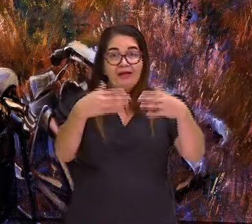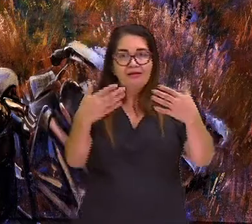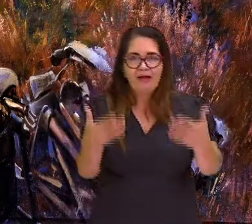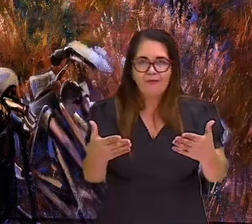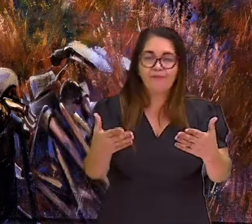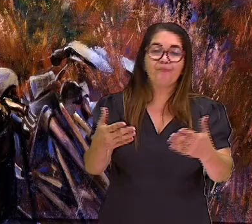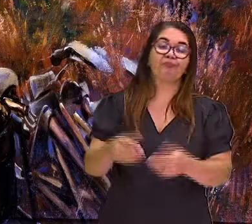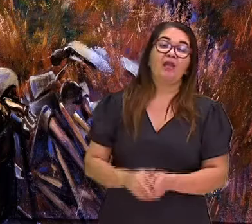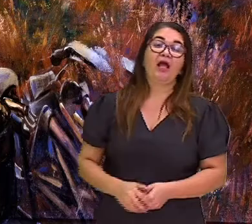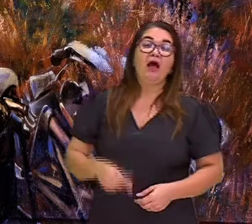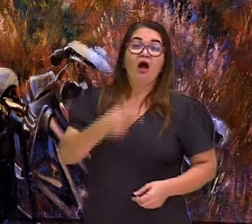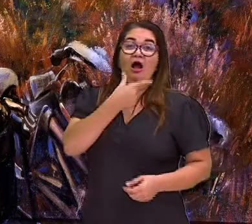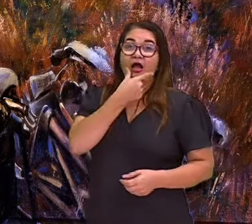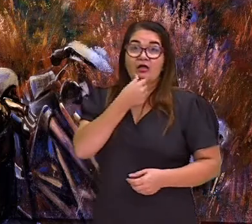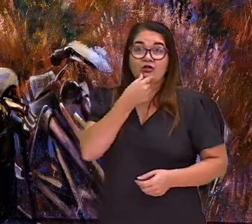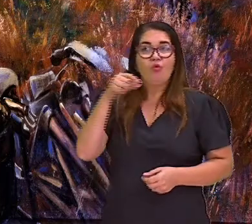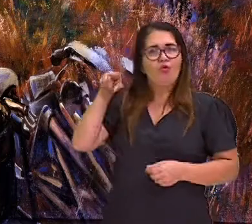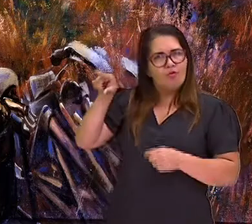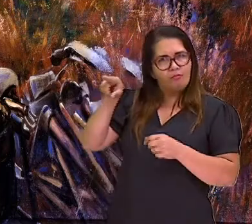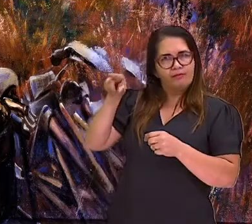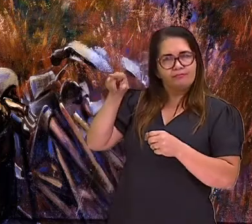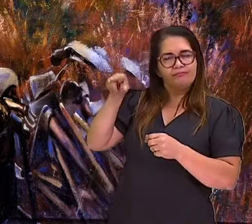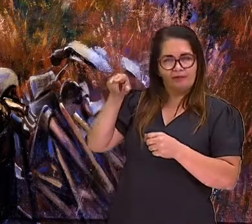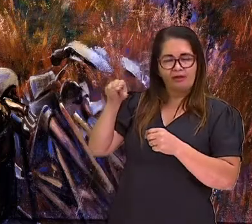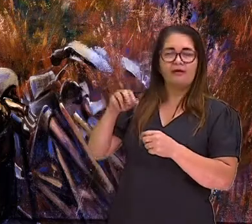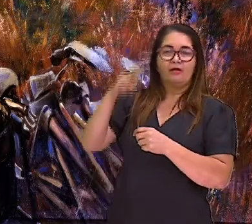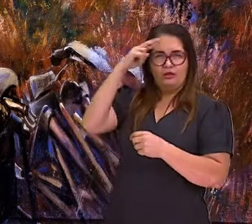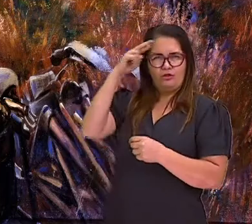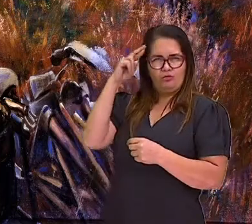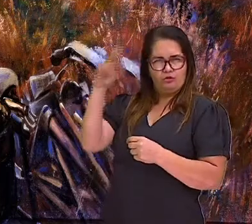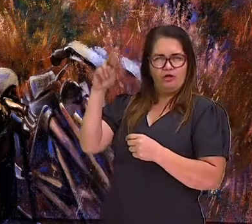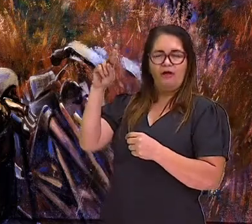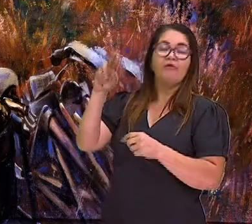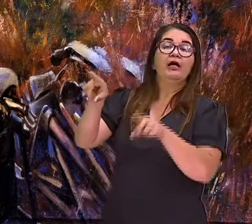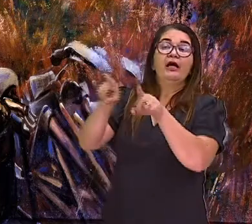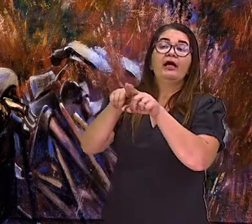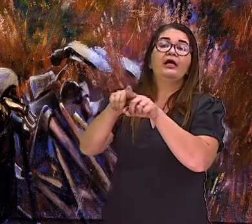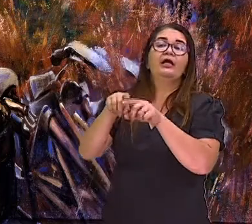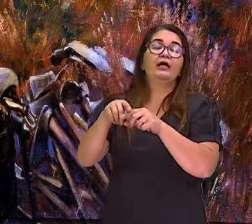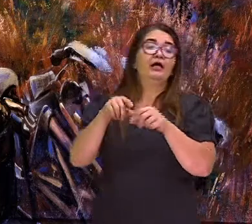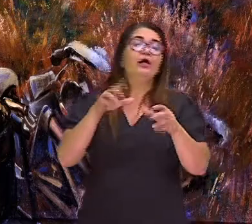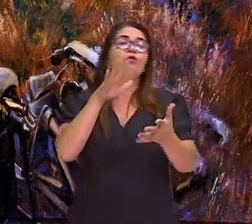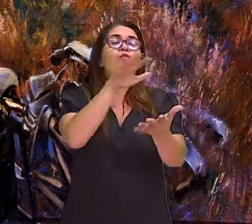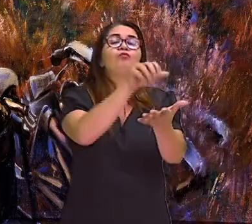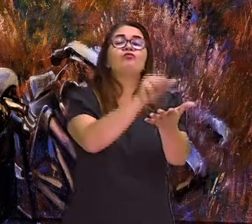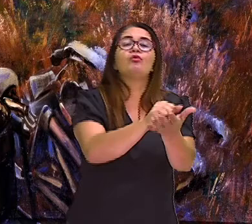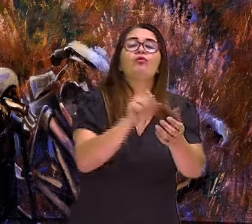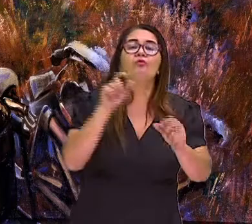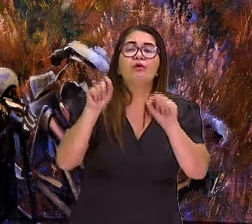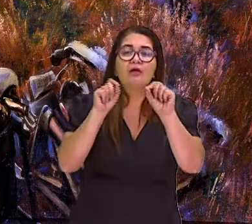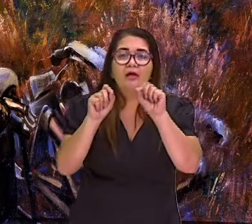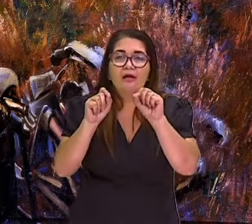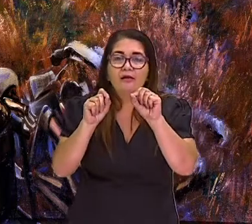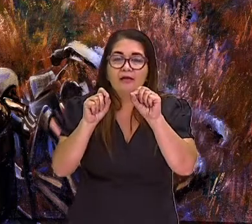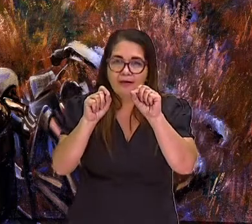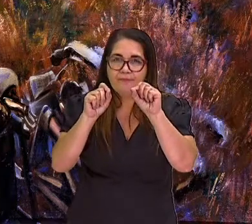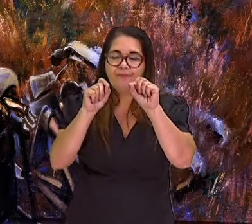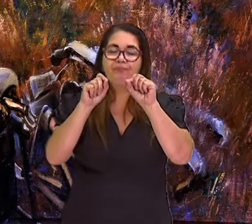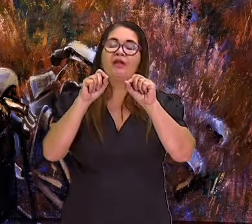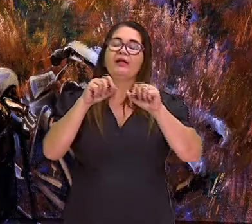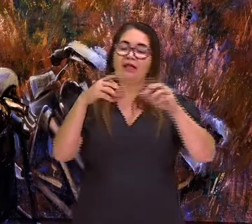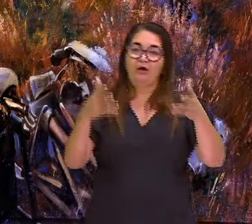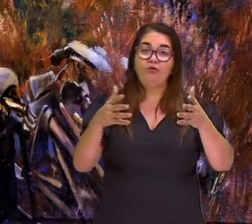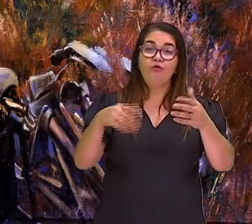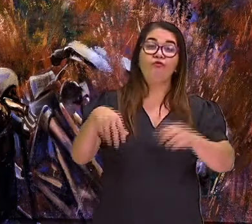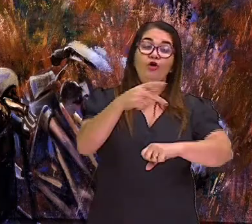Norte, especificamente onde hoje ficam os Estados Unidos, que ele aportou com seus